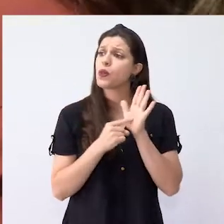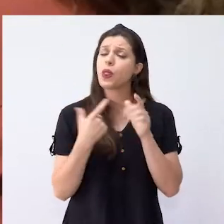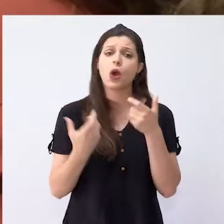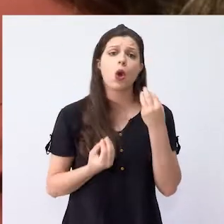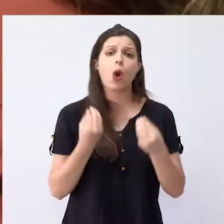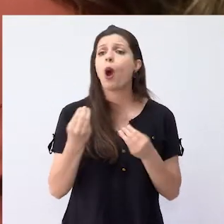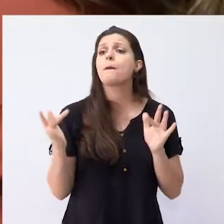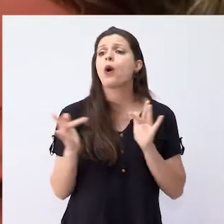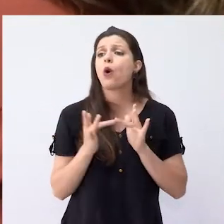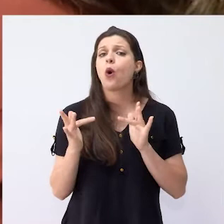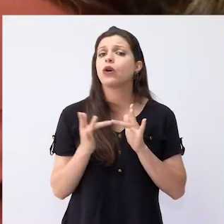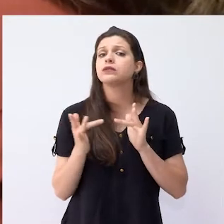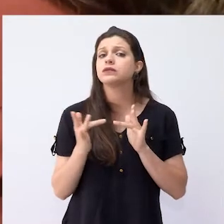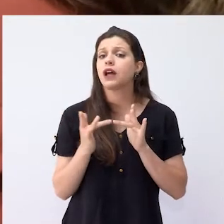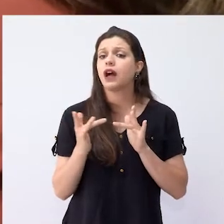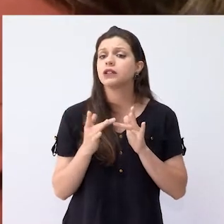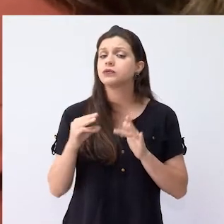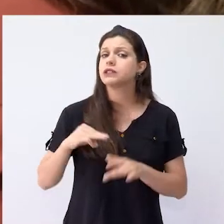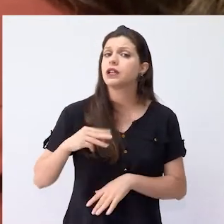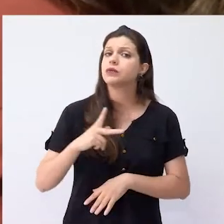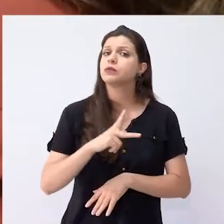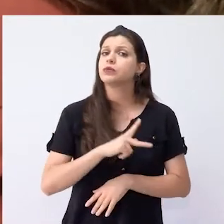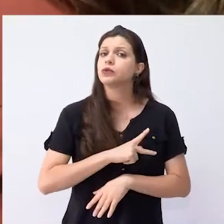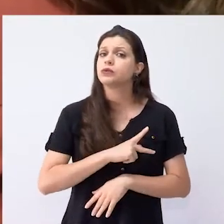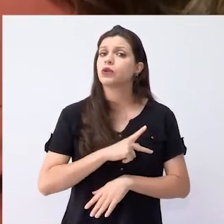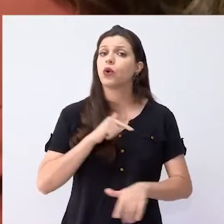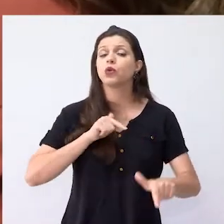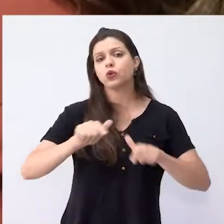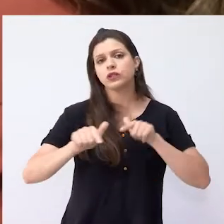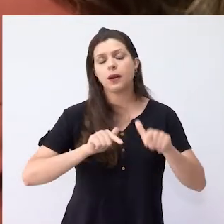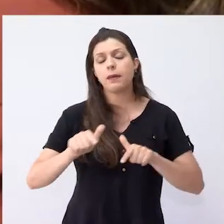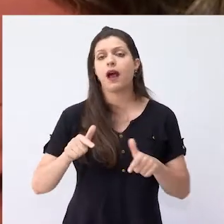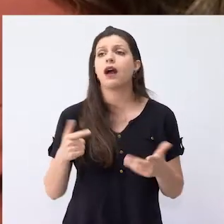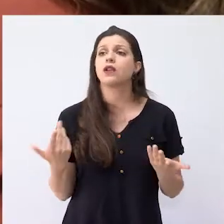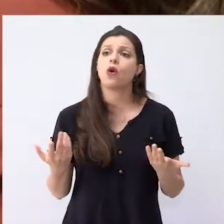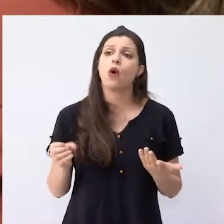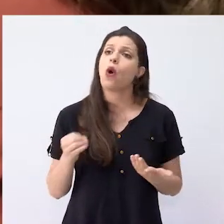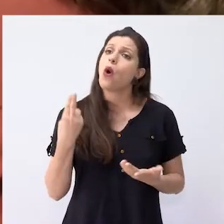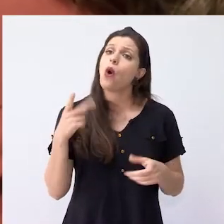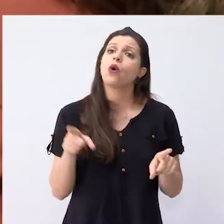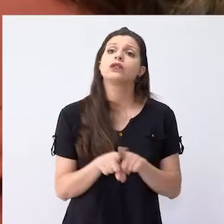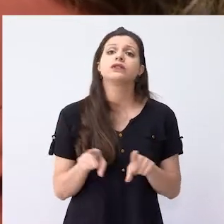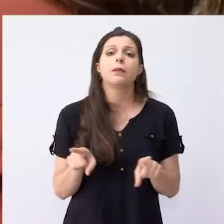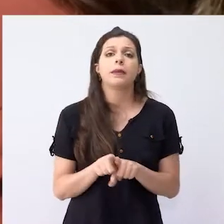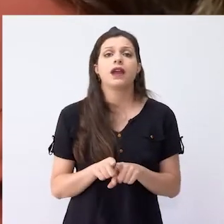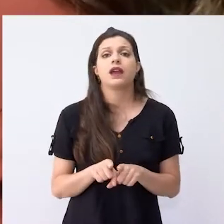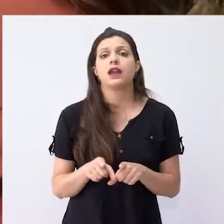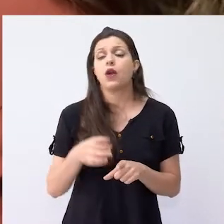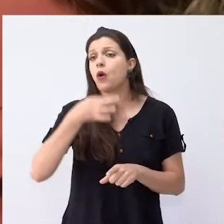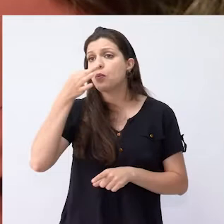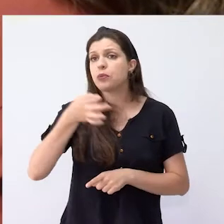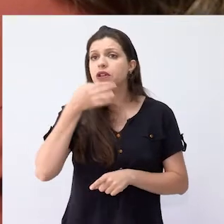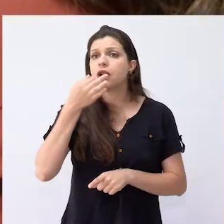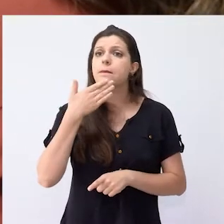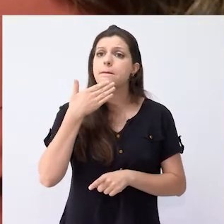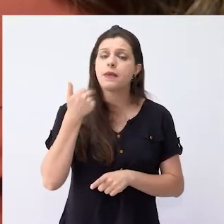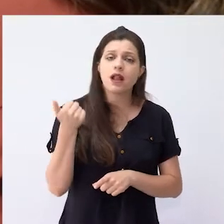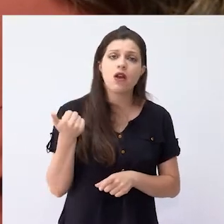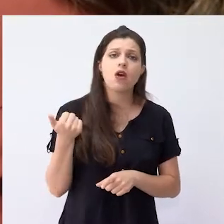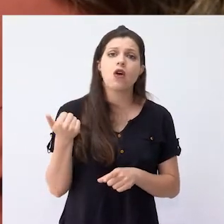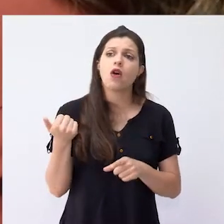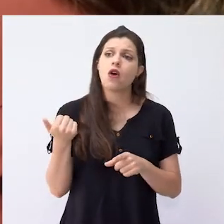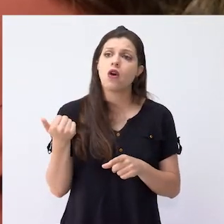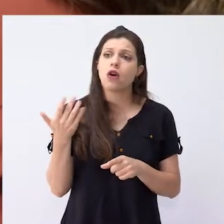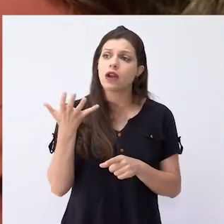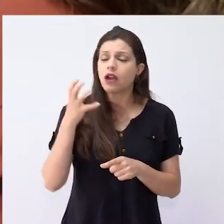fazer uma denúncia pode entrar em contato com o Ministério Público do Trabalho para fazer essa denúncia, ou também buscar se informar